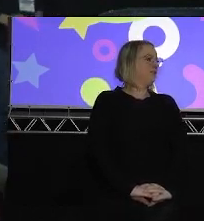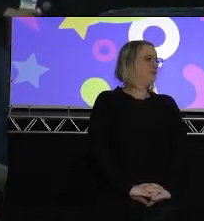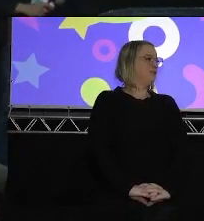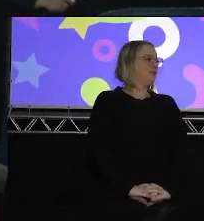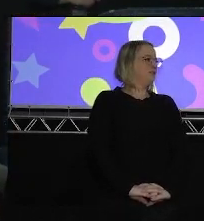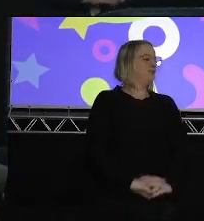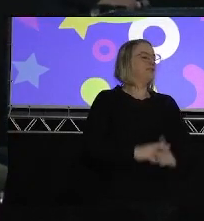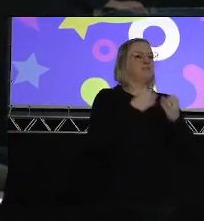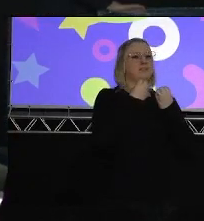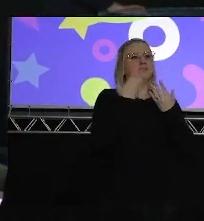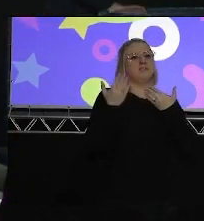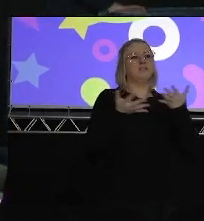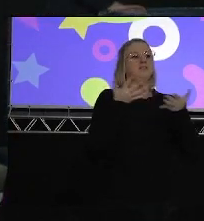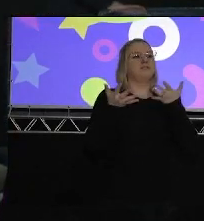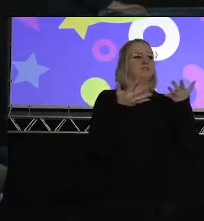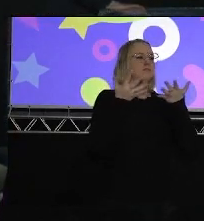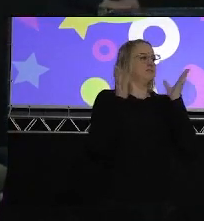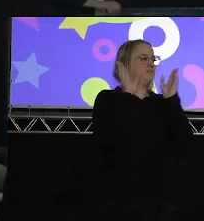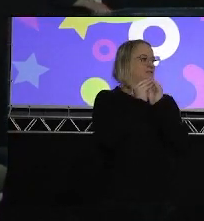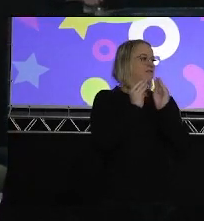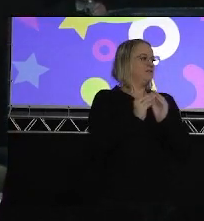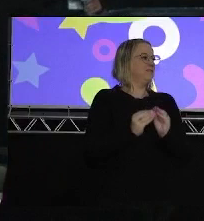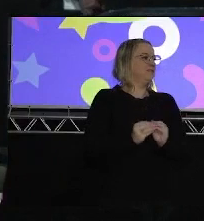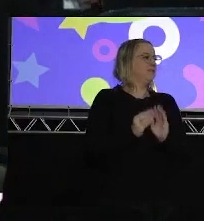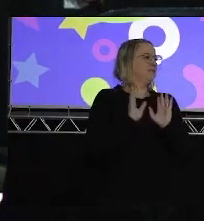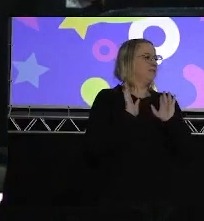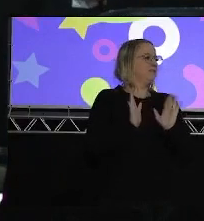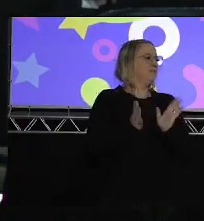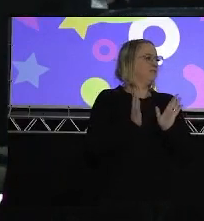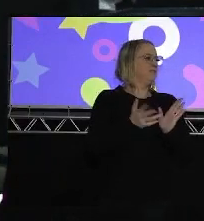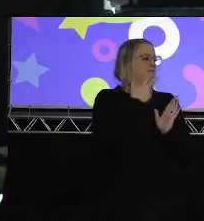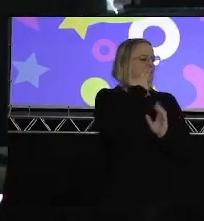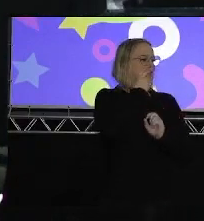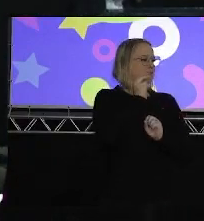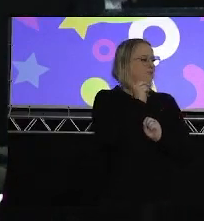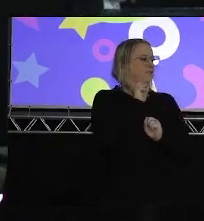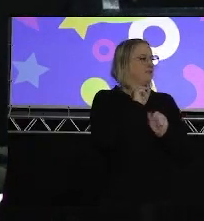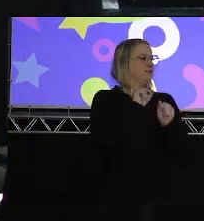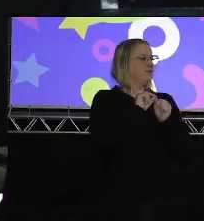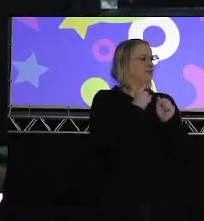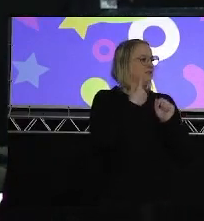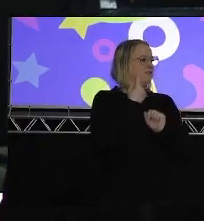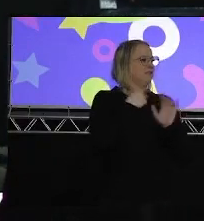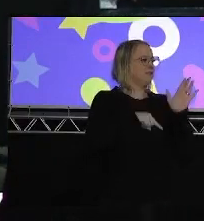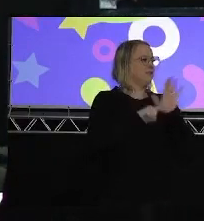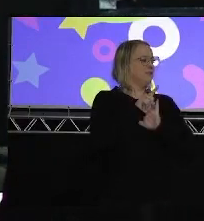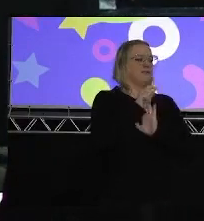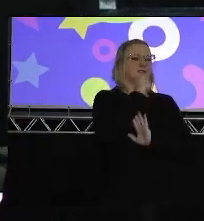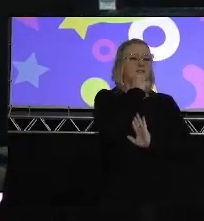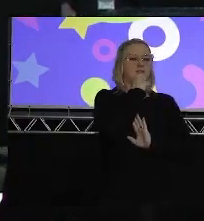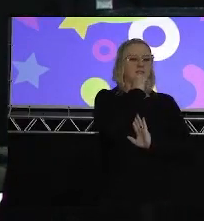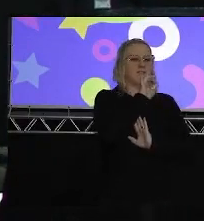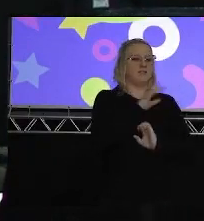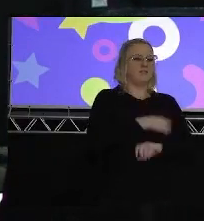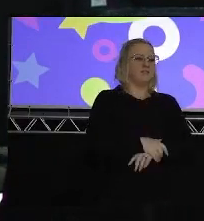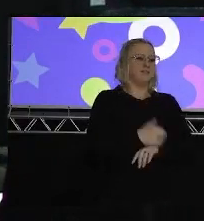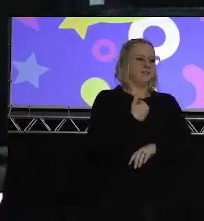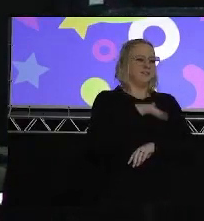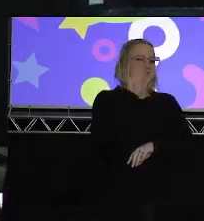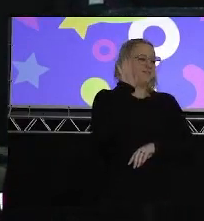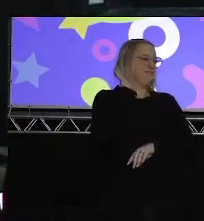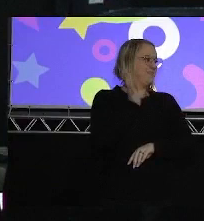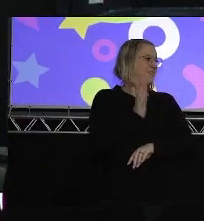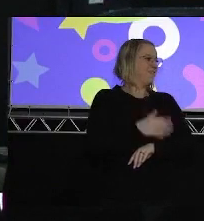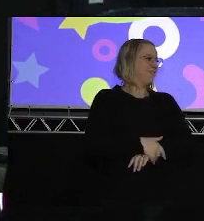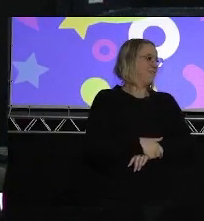Bom, maravilhoso. Quanto conteúdo, acho que a gente, né, pode fazer uma perguntinha aí. Já estava ali com a mão